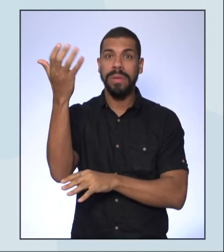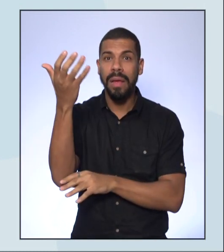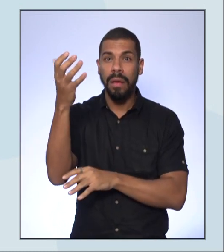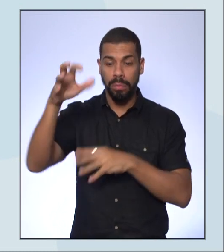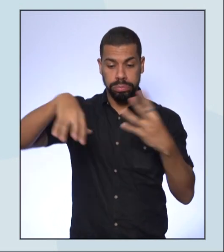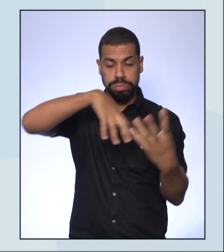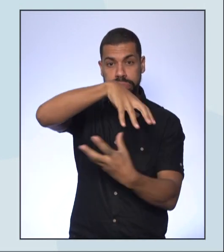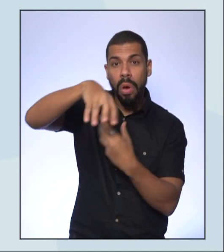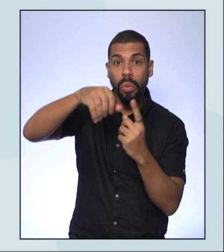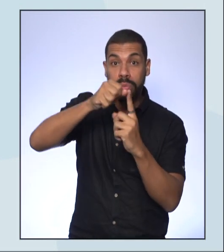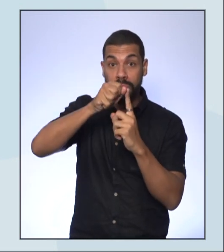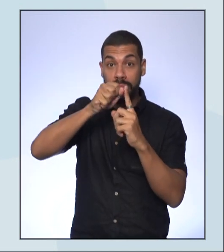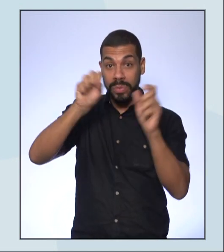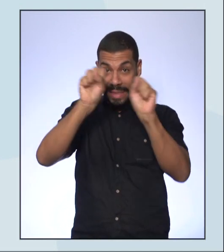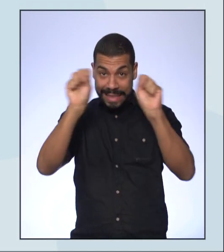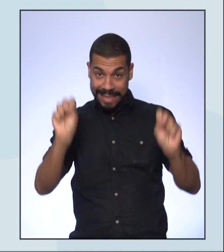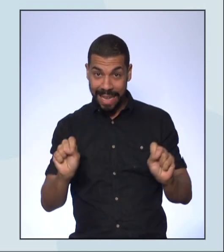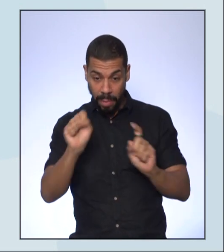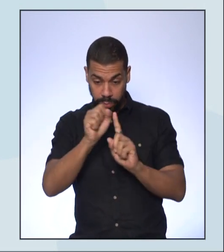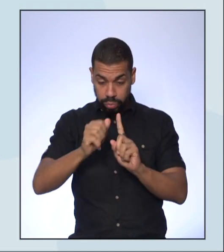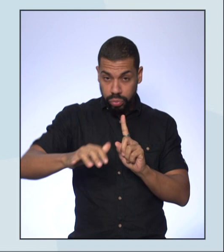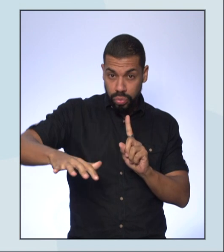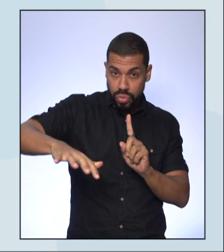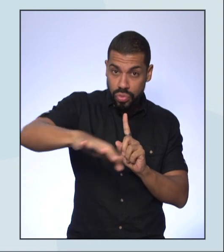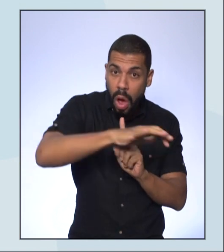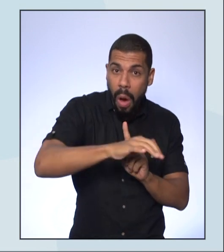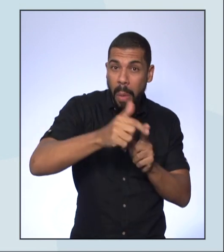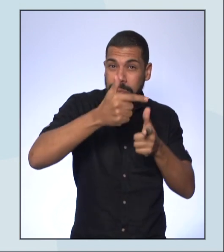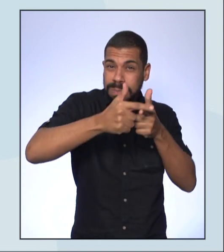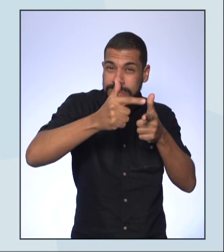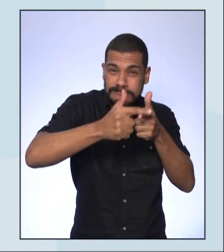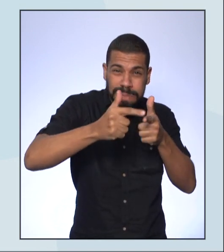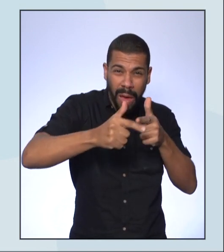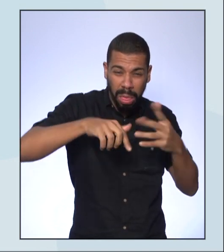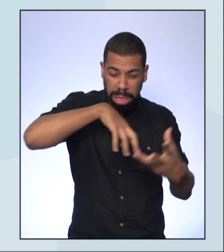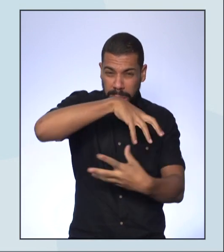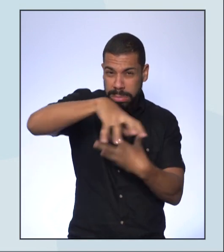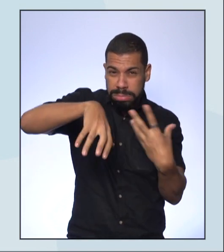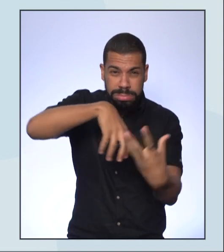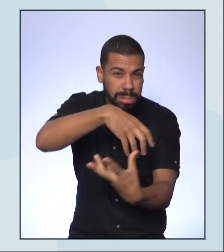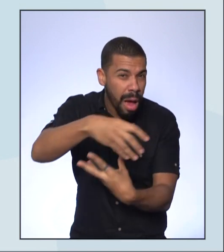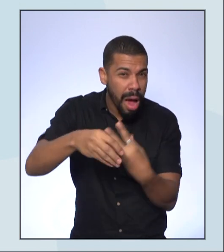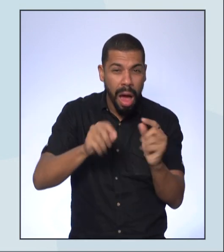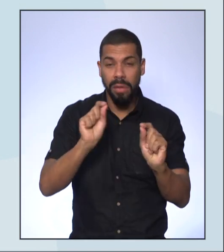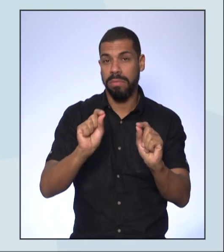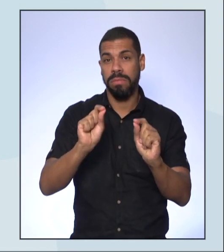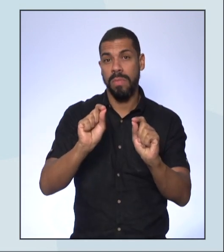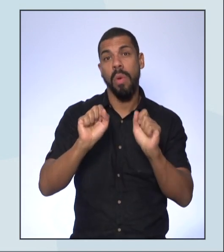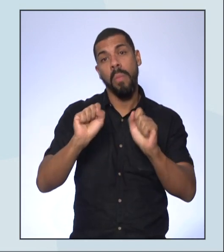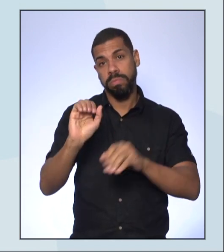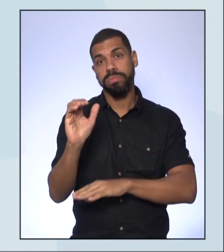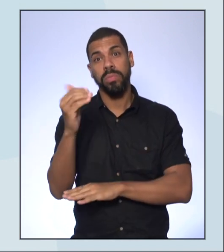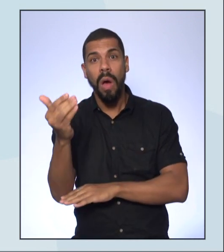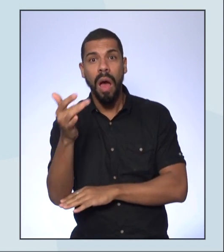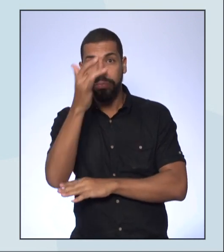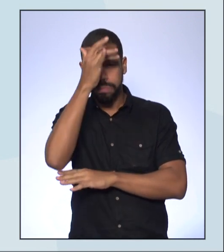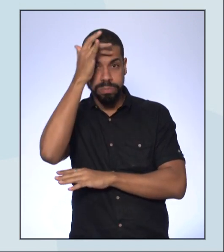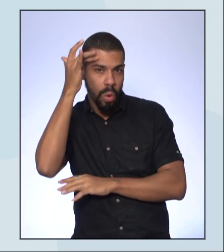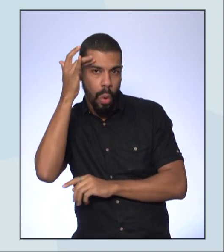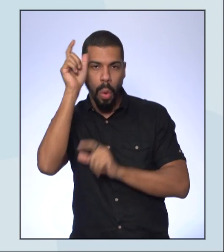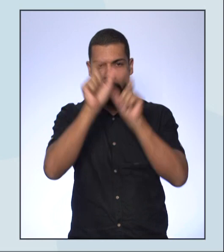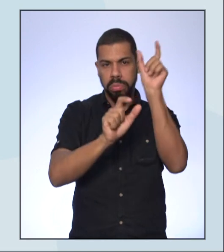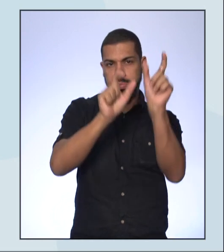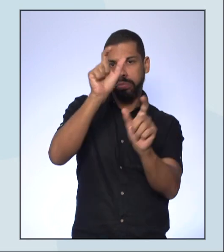sistema social, causando sérios danos e prejuízos que excedem a capacidade dos afetados em